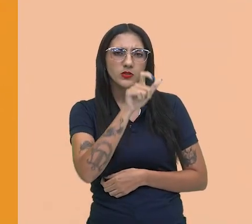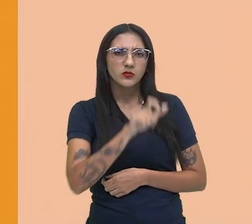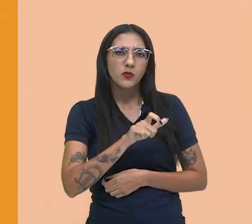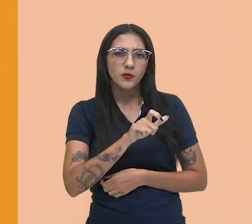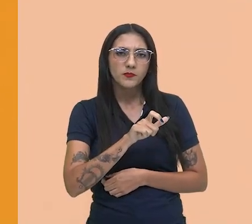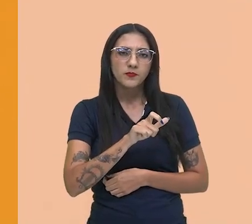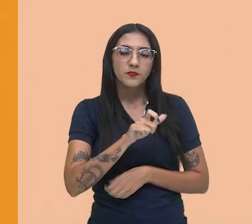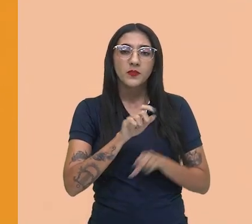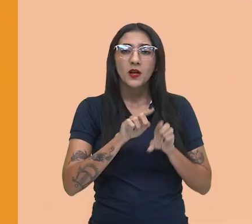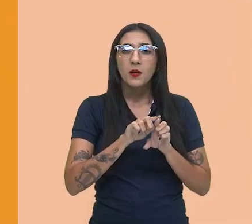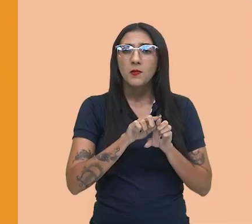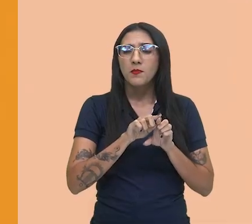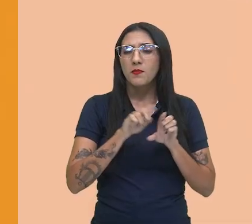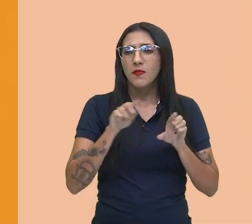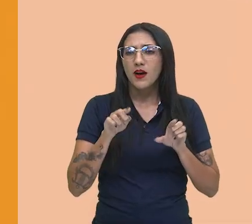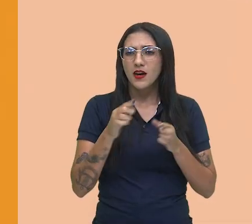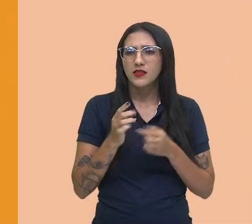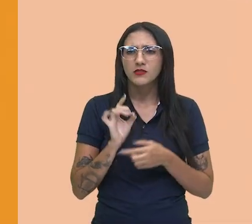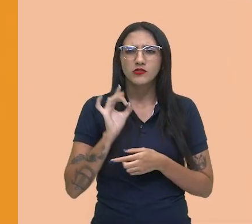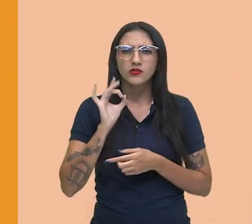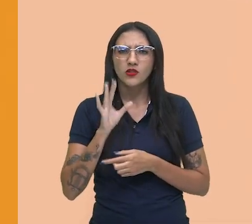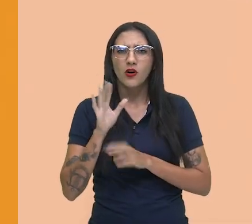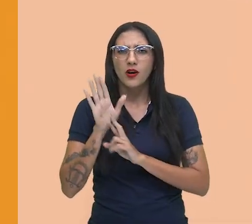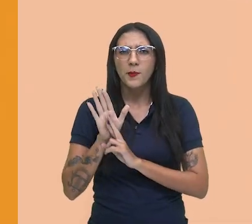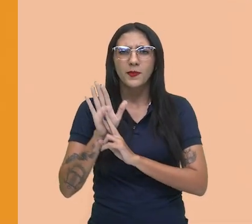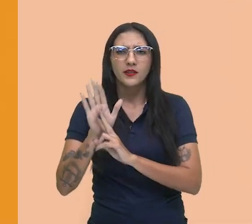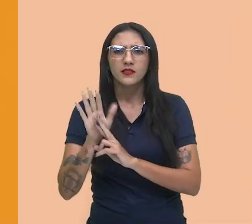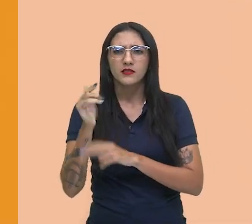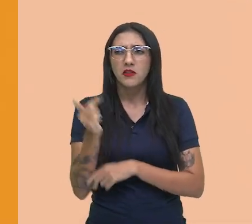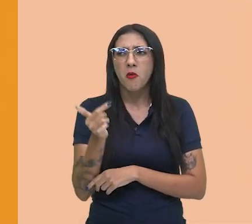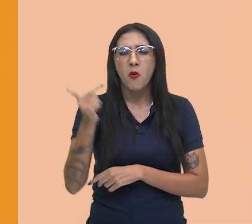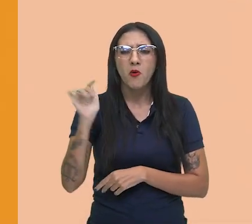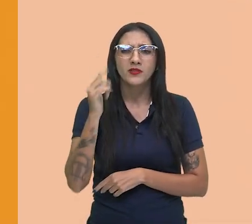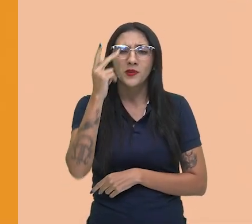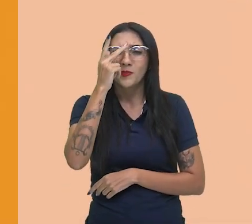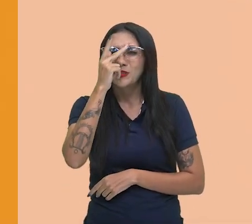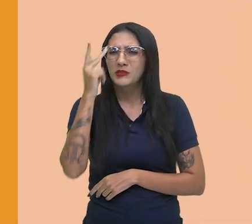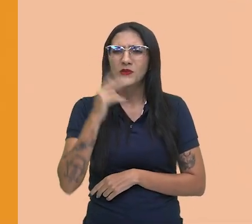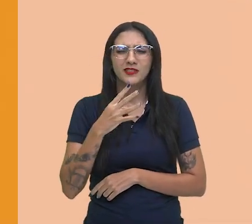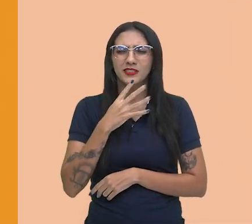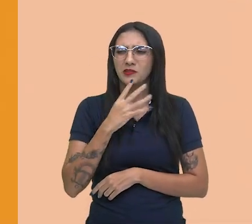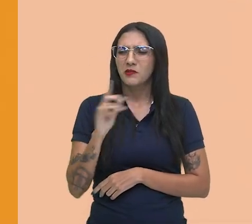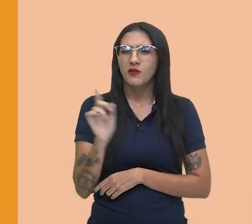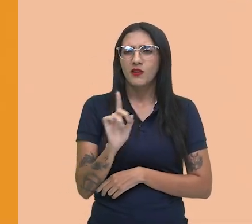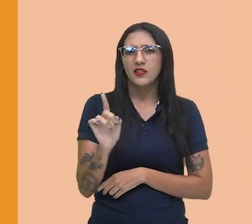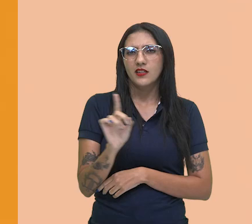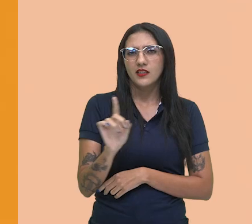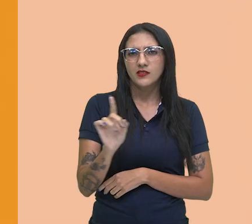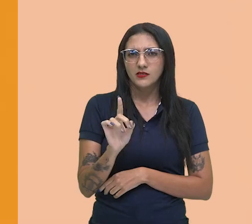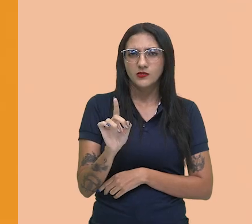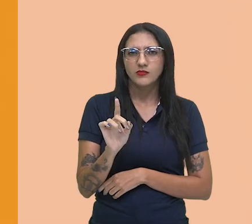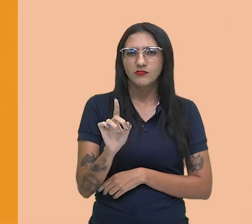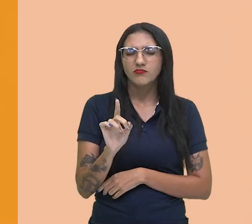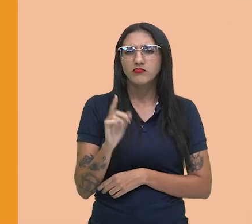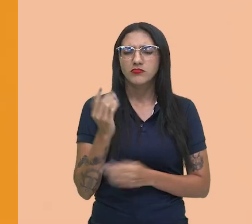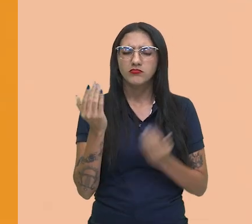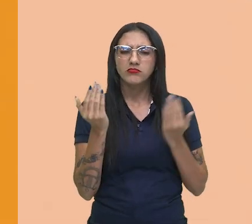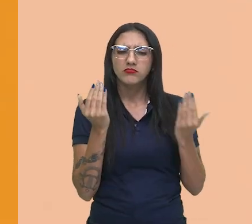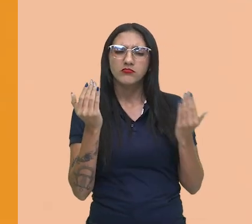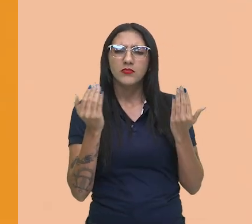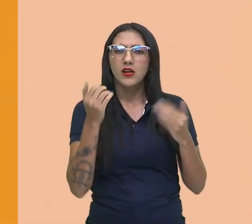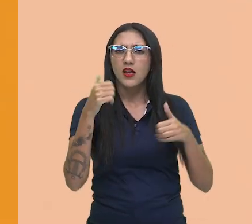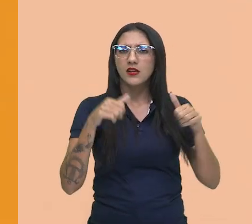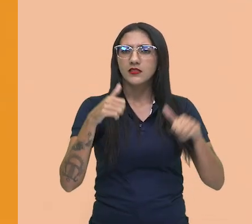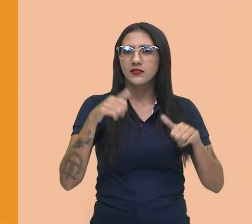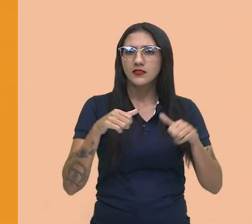cidadão, mas quem vai me representar é outro que eu não votei e não sei nem quem é. Analisem isso com cuidado,